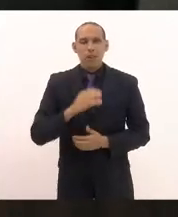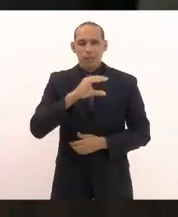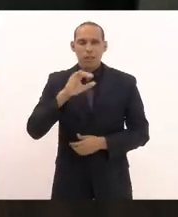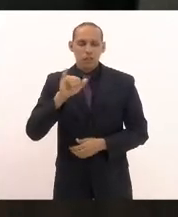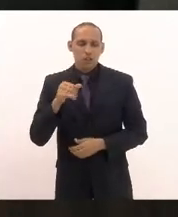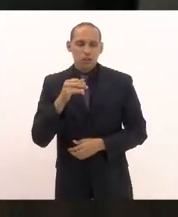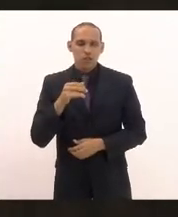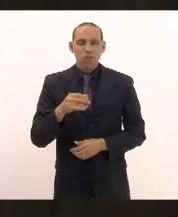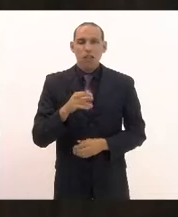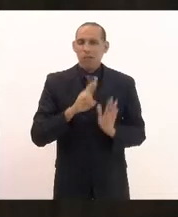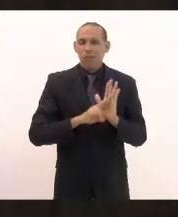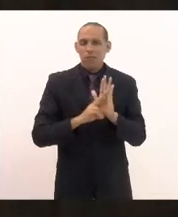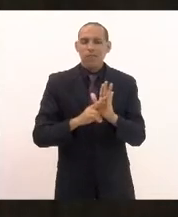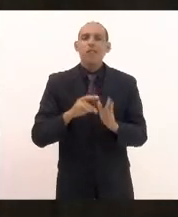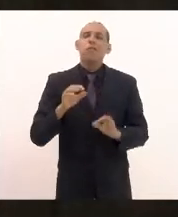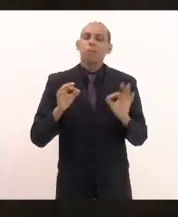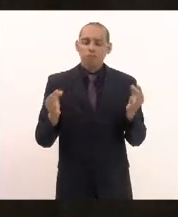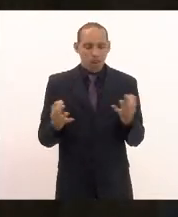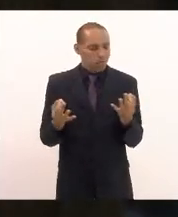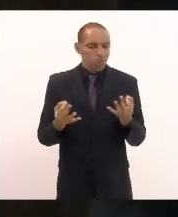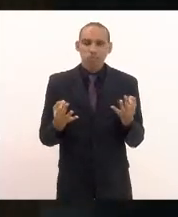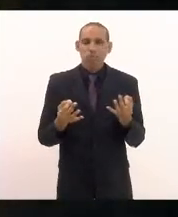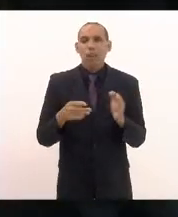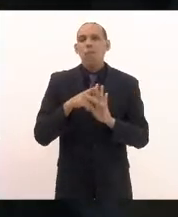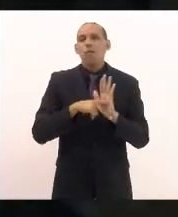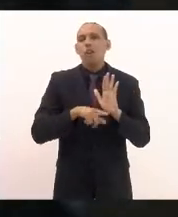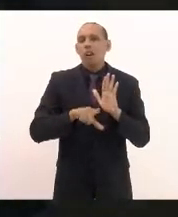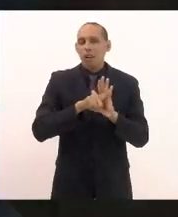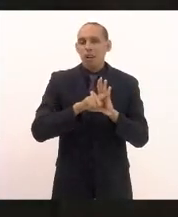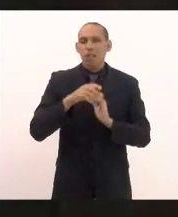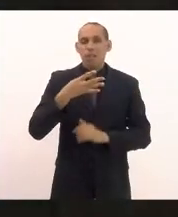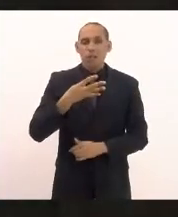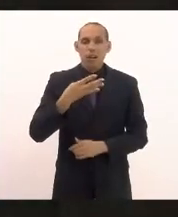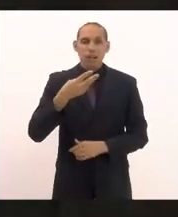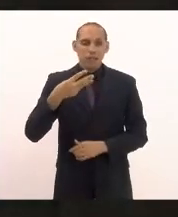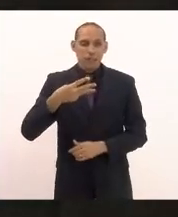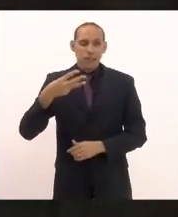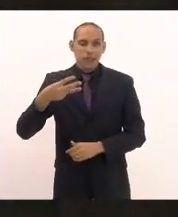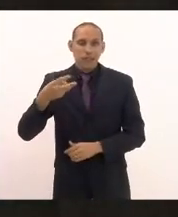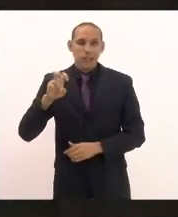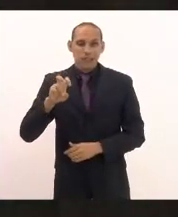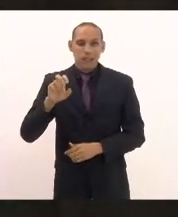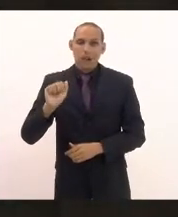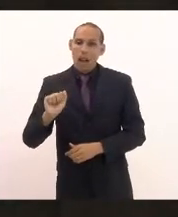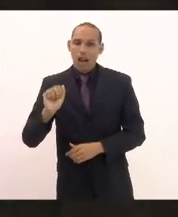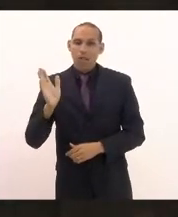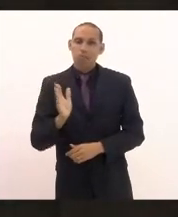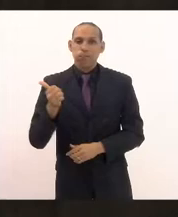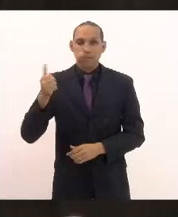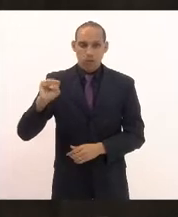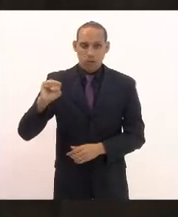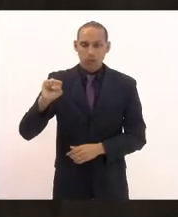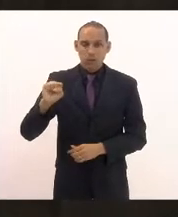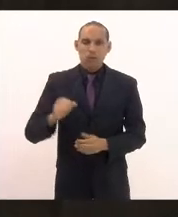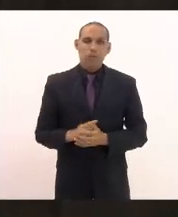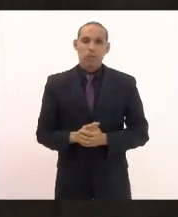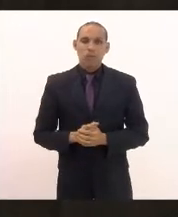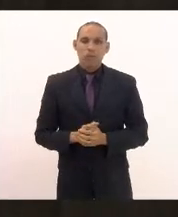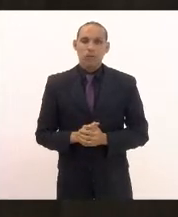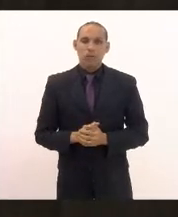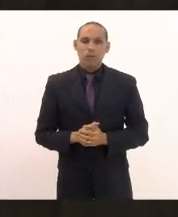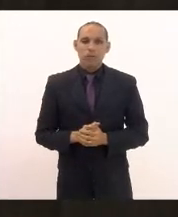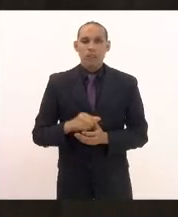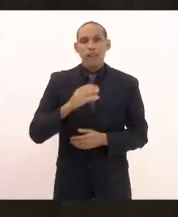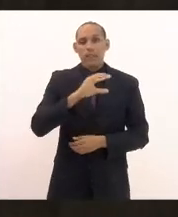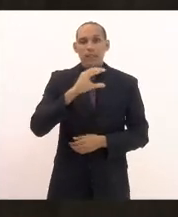Justiça. Perfeitamente, senhora Presidente. Projeto de lei 4335-A de 18. Ele na CCJ,